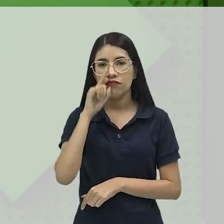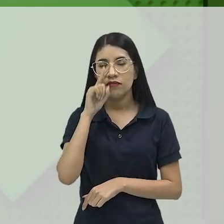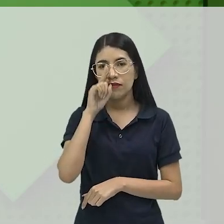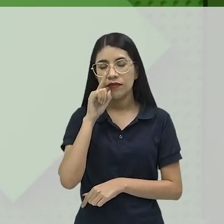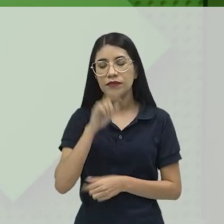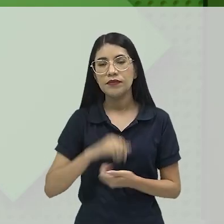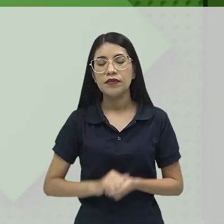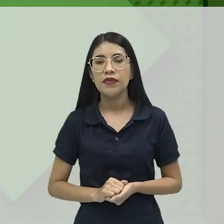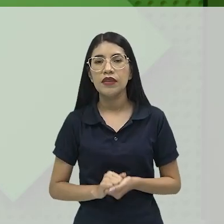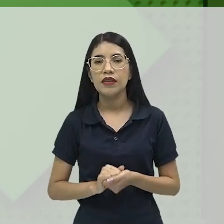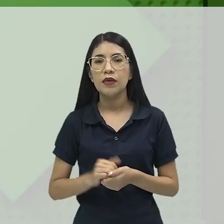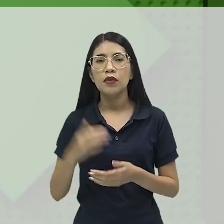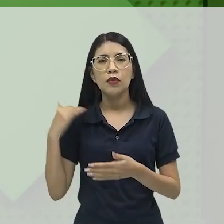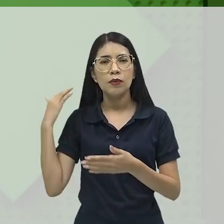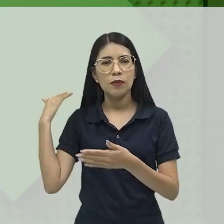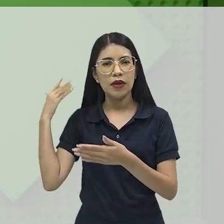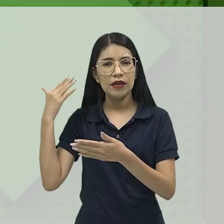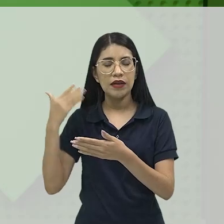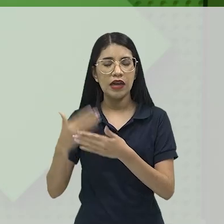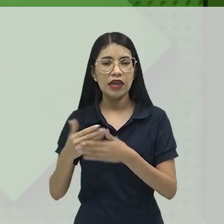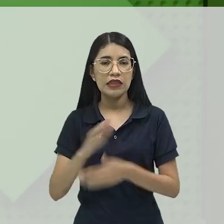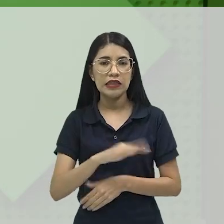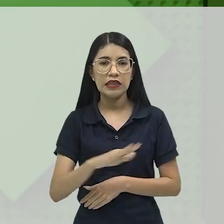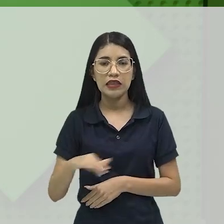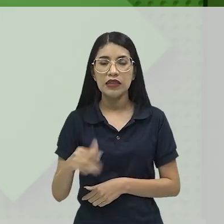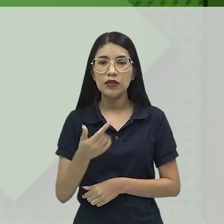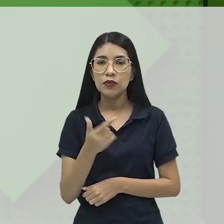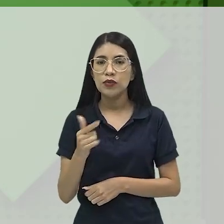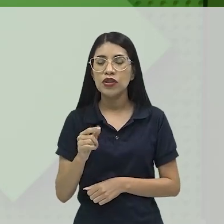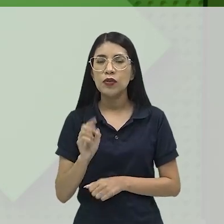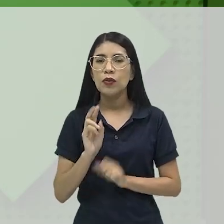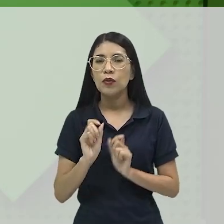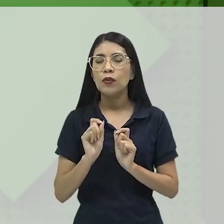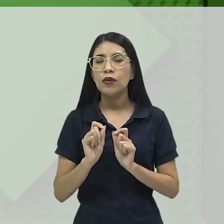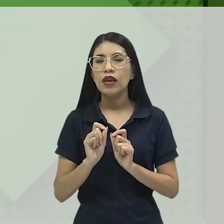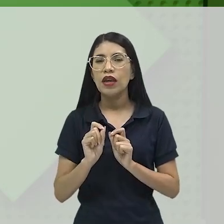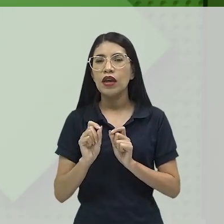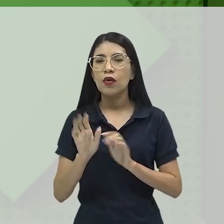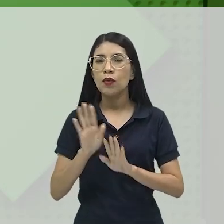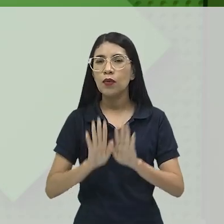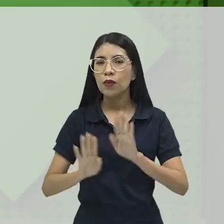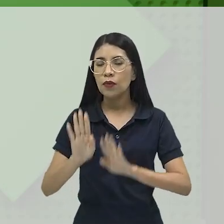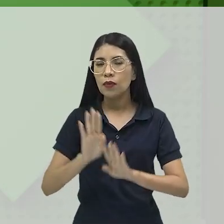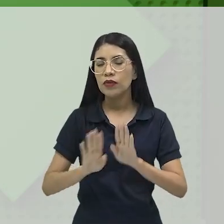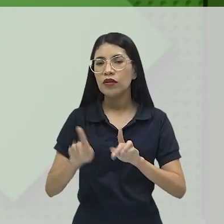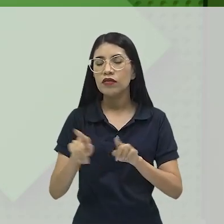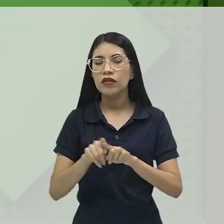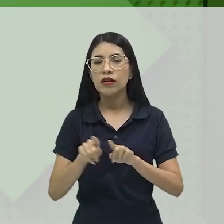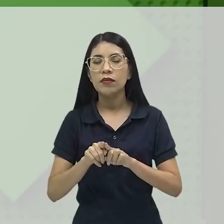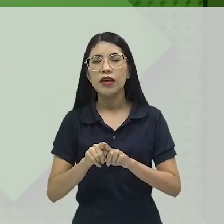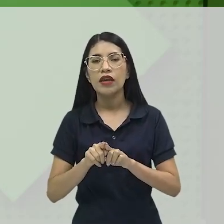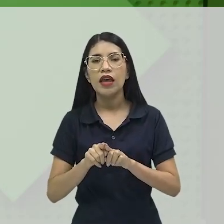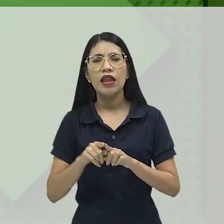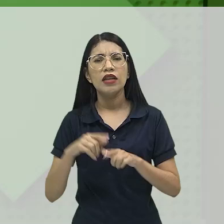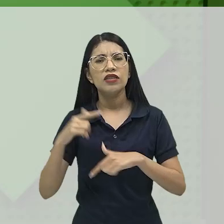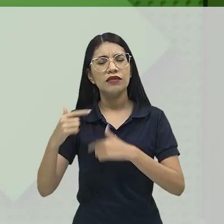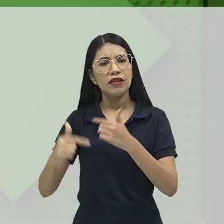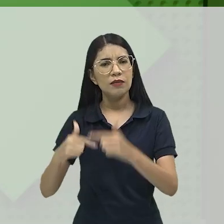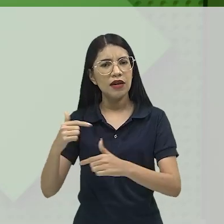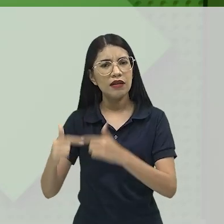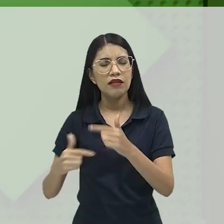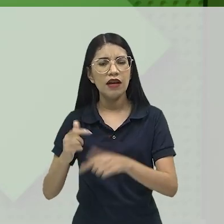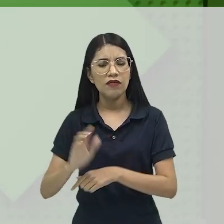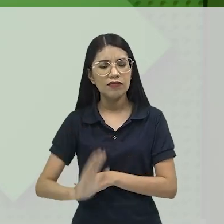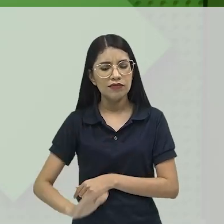há muito tempo atrás, né, as crianças não tinham esse cuidado, né? Muitas crianças até eram expostas a trabalho